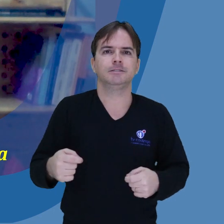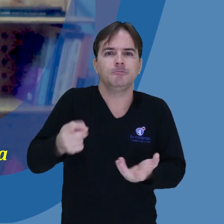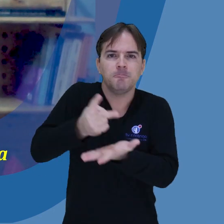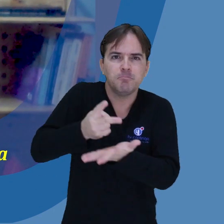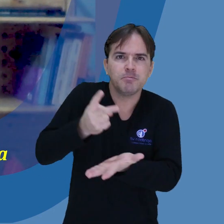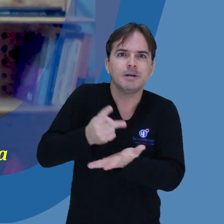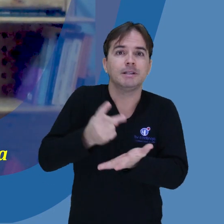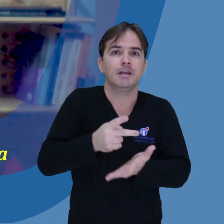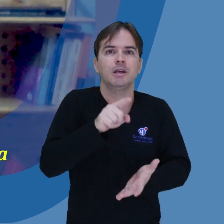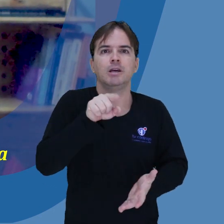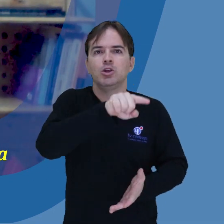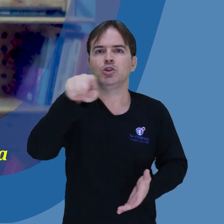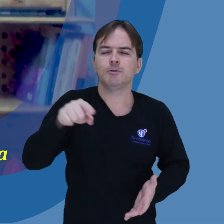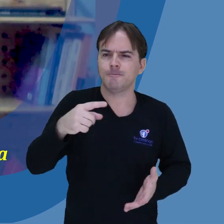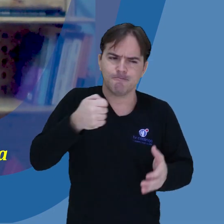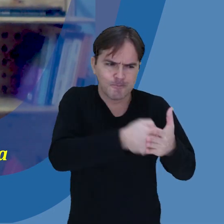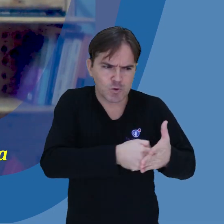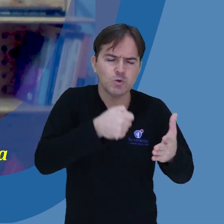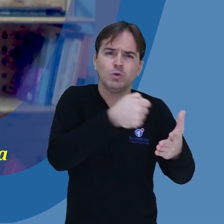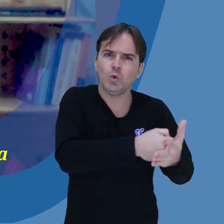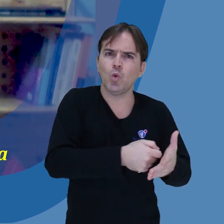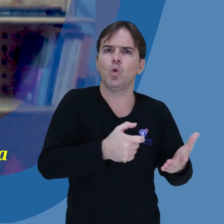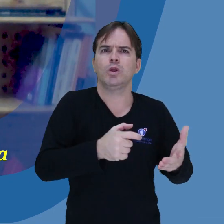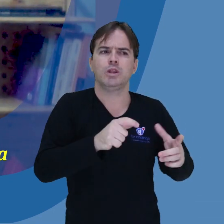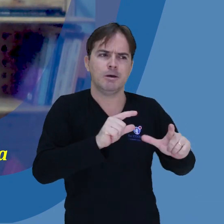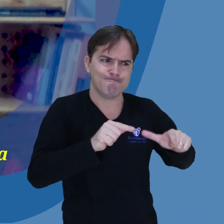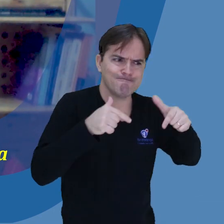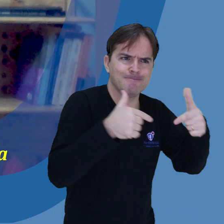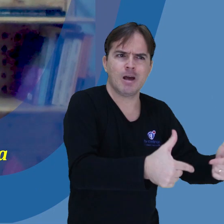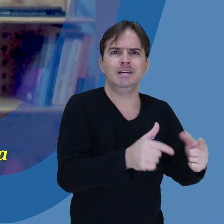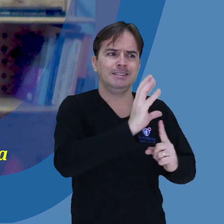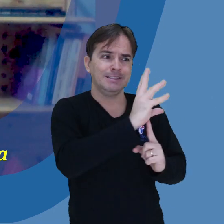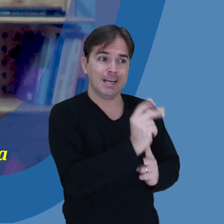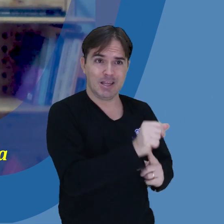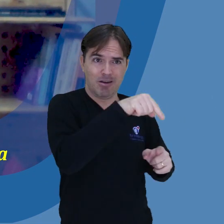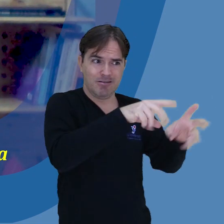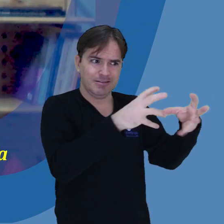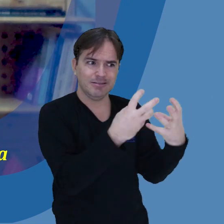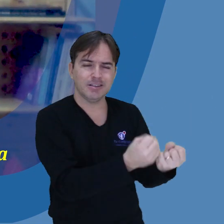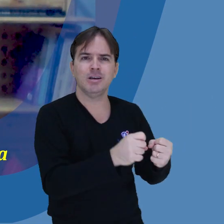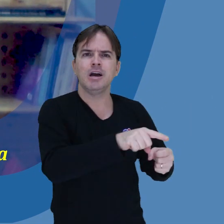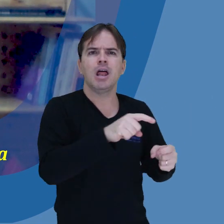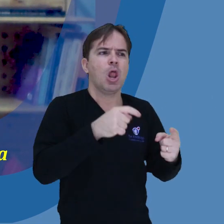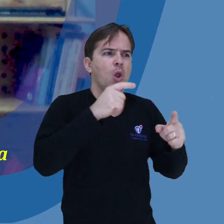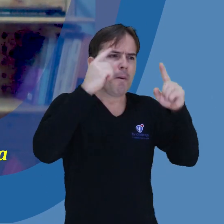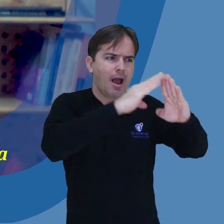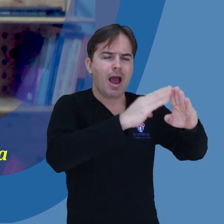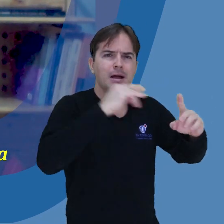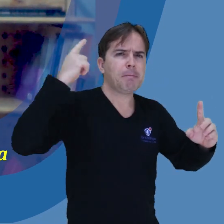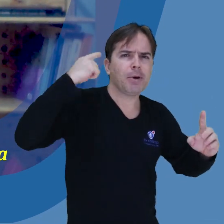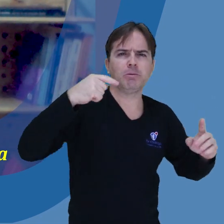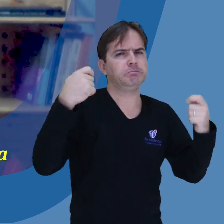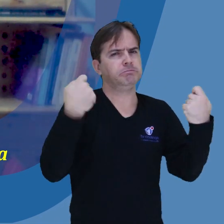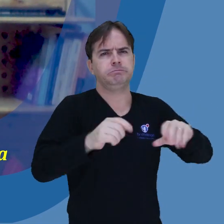manter viva a nossa peleja por um sertão sem manicômios, e isso se torna ainda mais